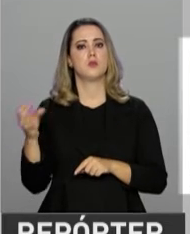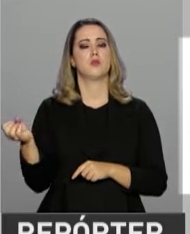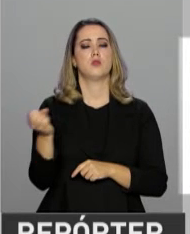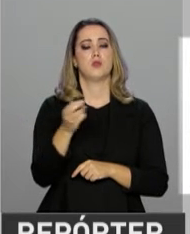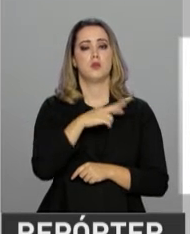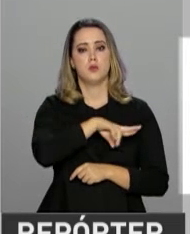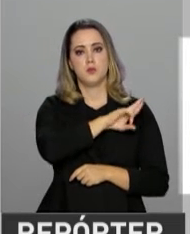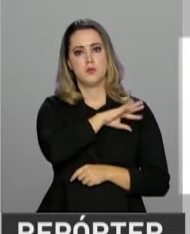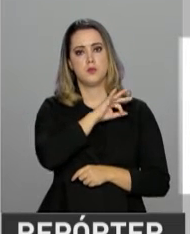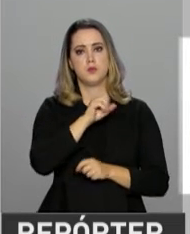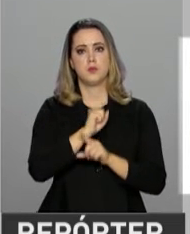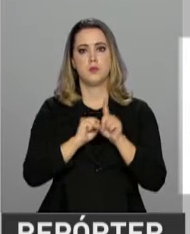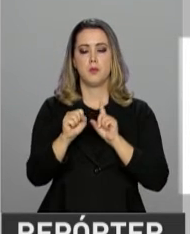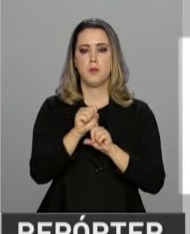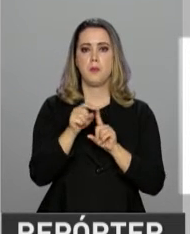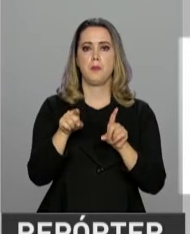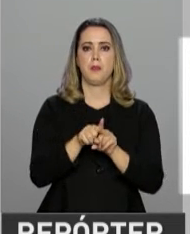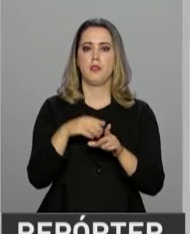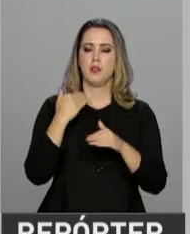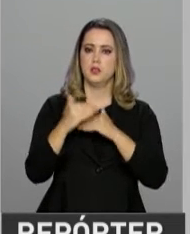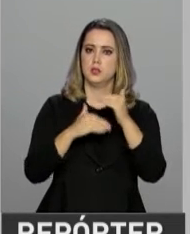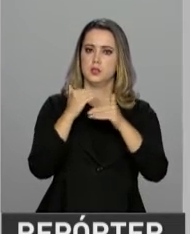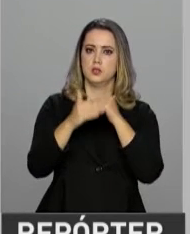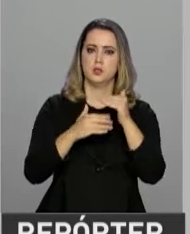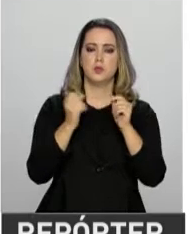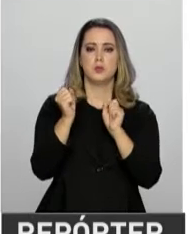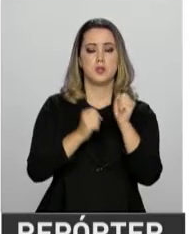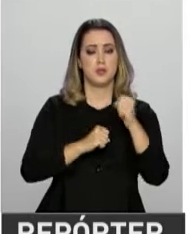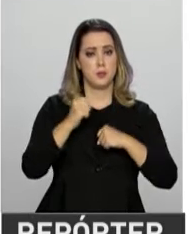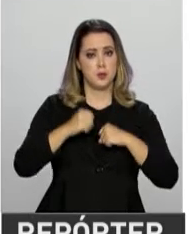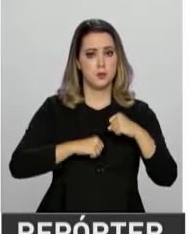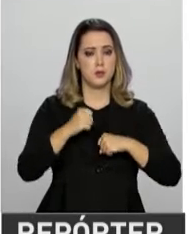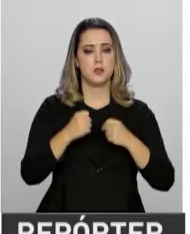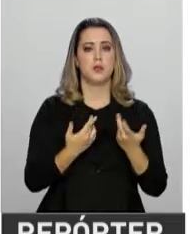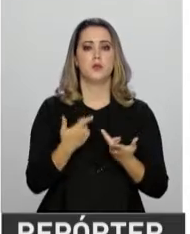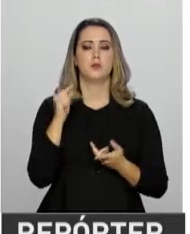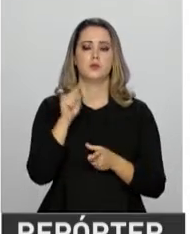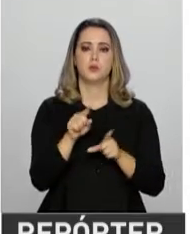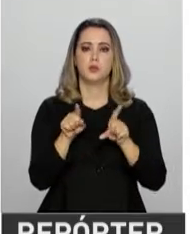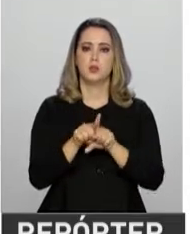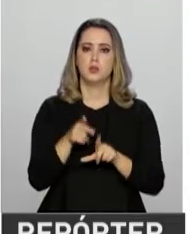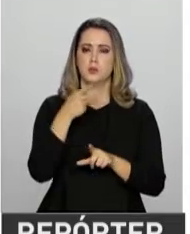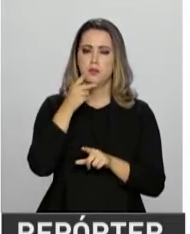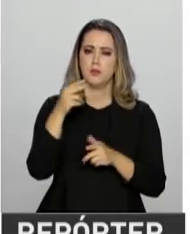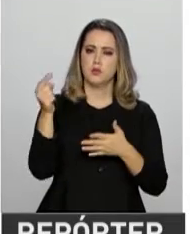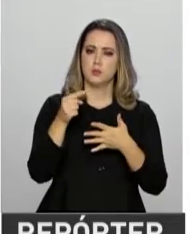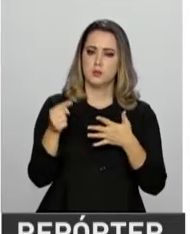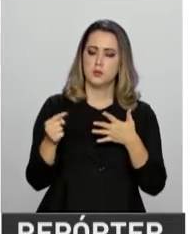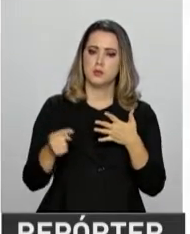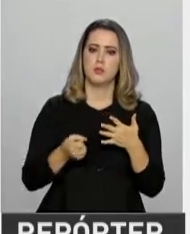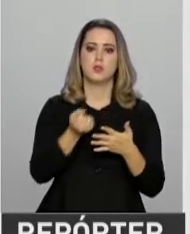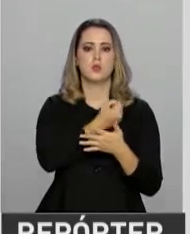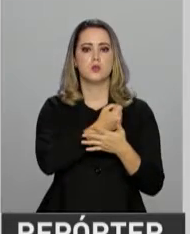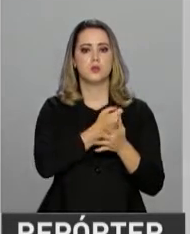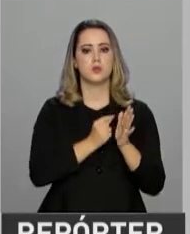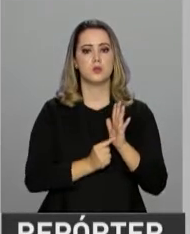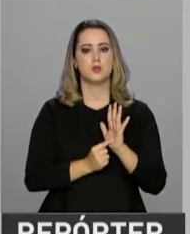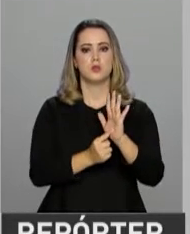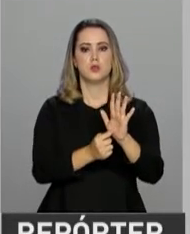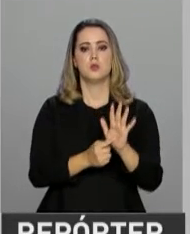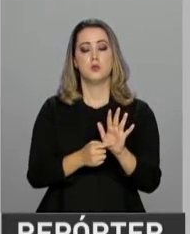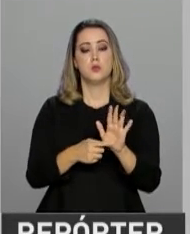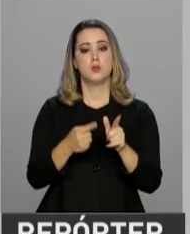responsabilidade social eo aumento da produtividade teme usa uma série de dados que demonstram que a